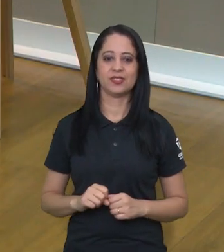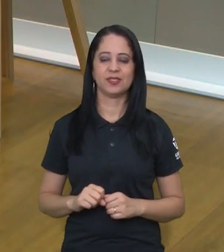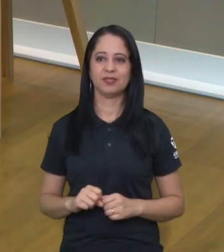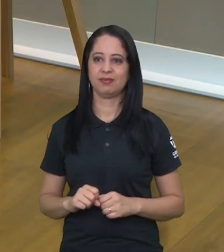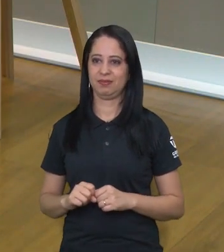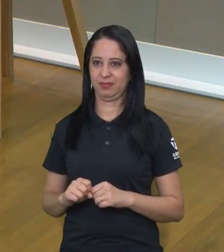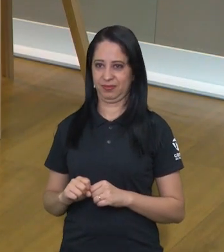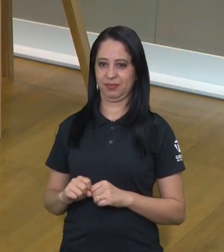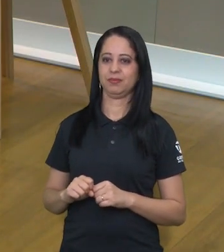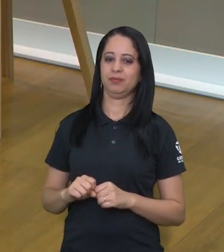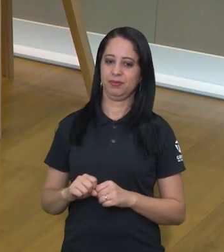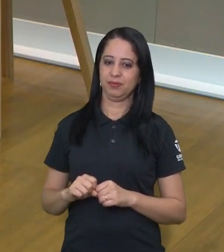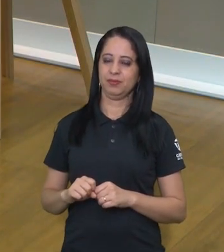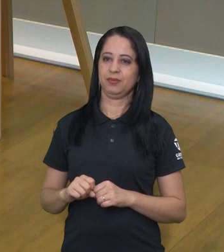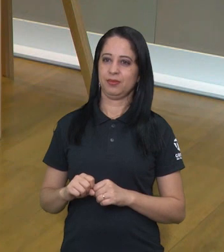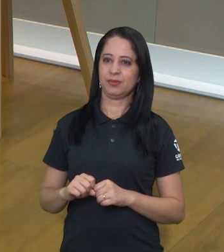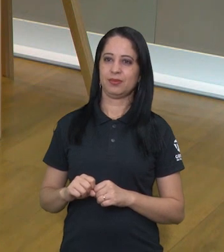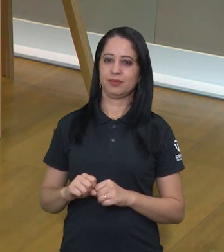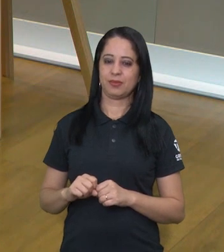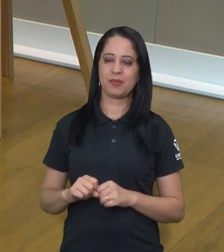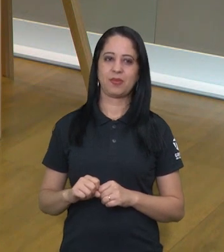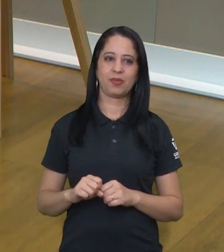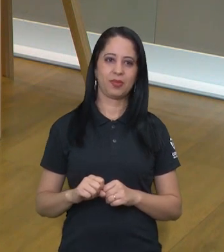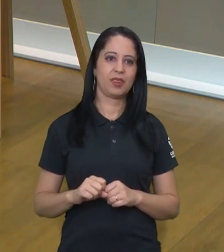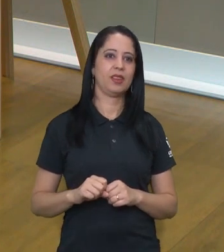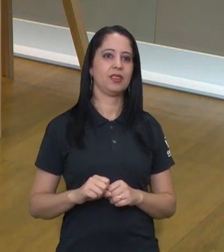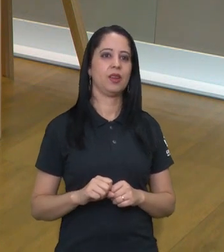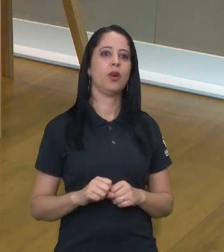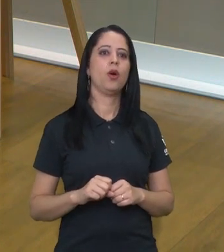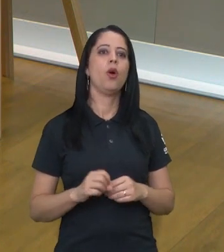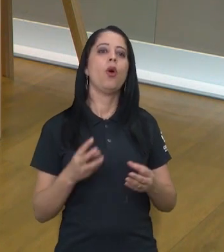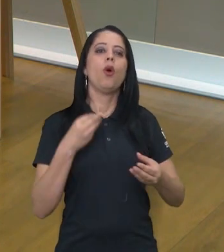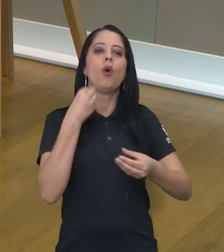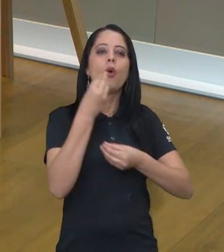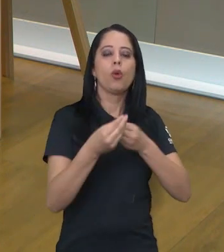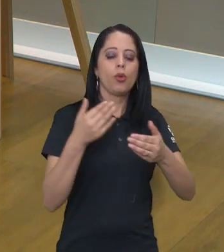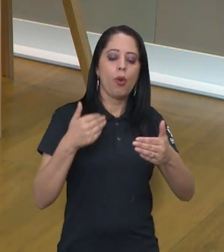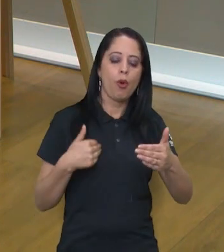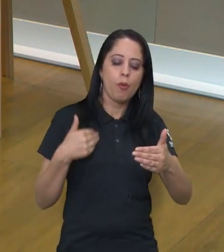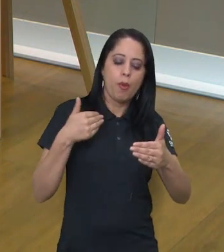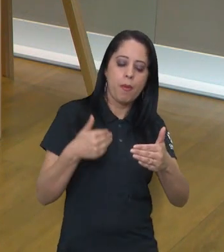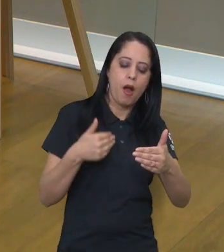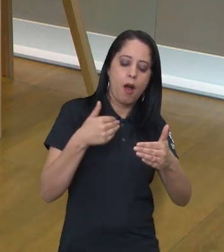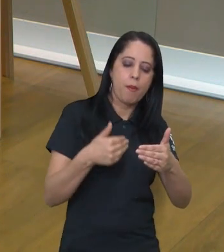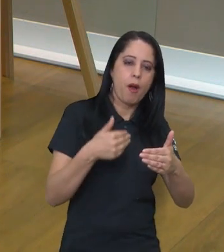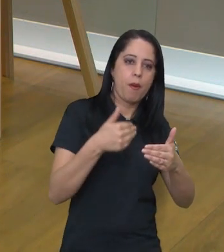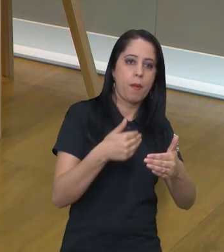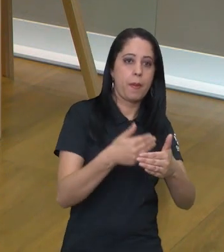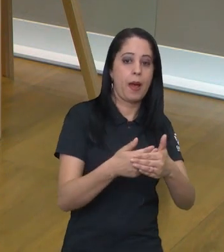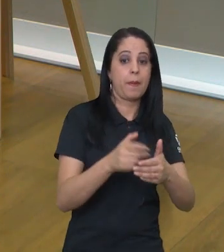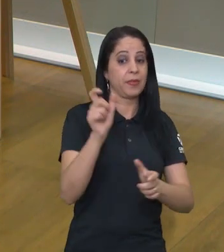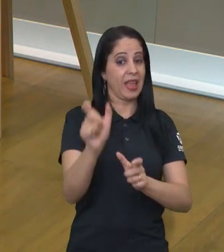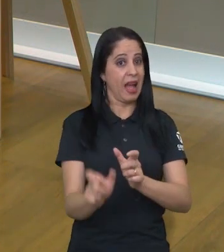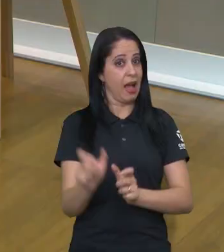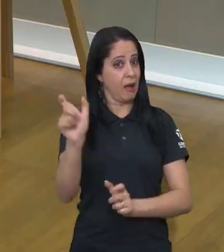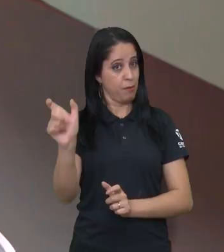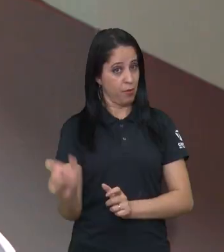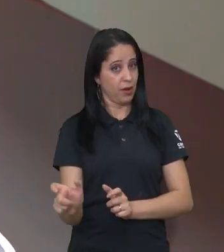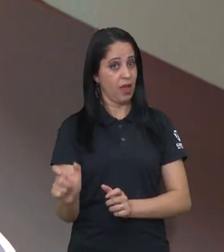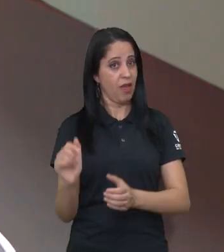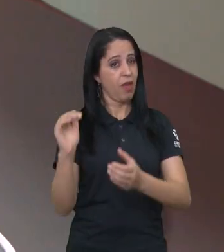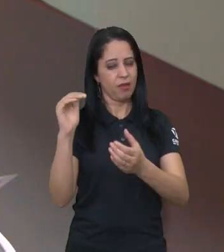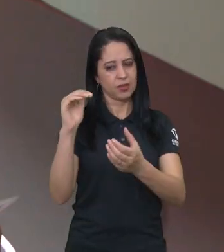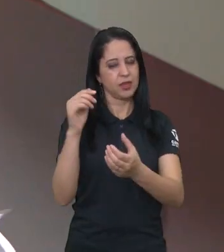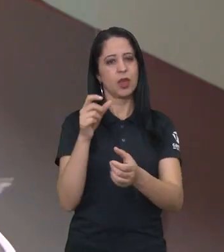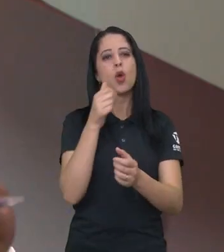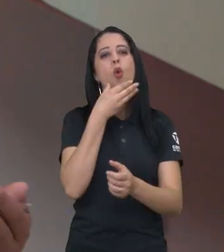Doutora, quais são os caminhos ou qual que é o processo, desde o início, quando a mulher ou o casal, enfim, resolve uma gestação por meio